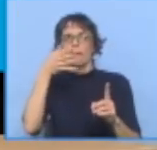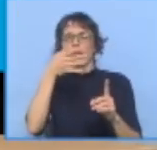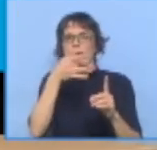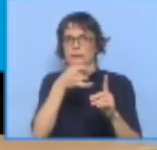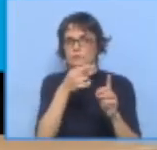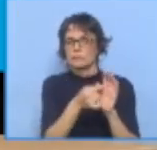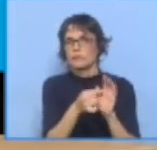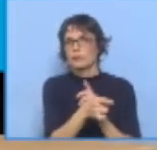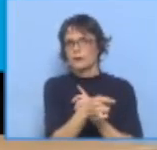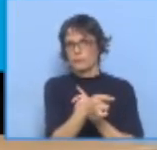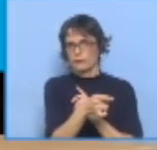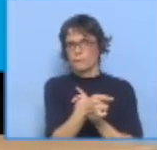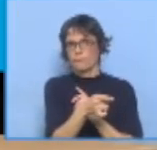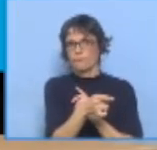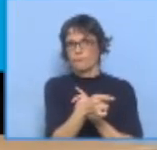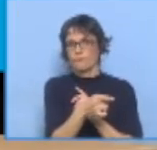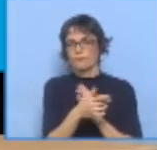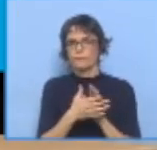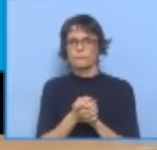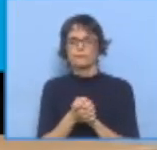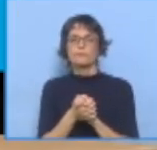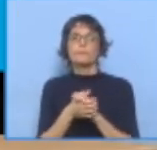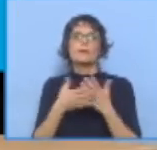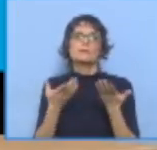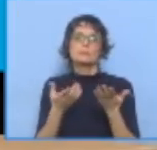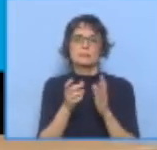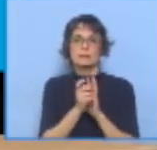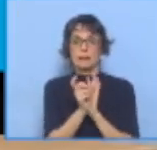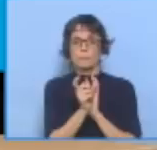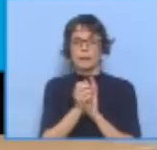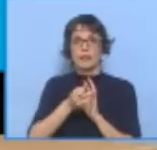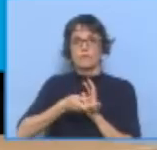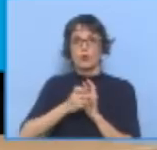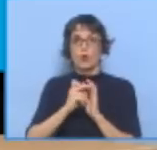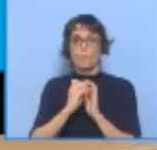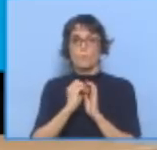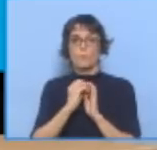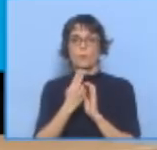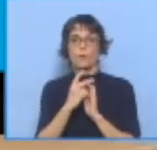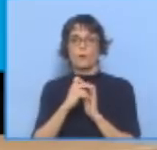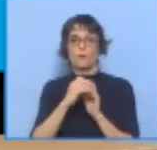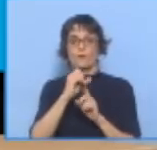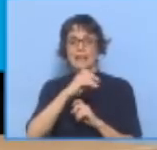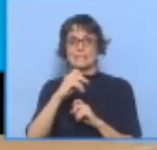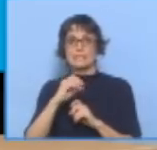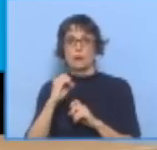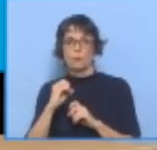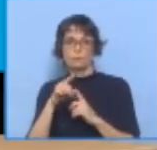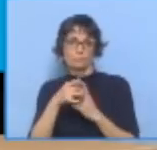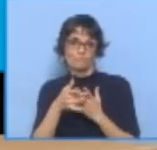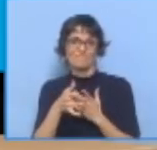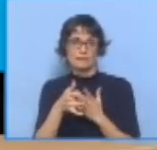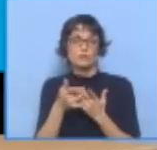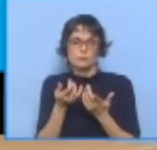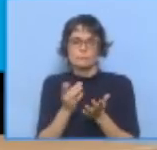alargado. Mas, repito, ainda não nos esqueçamos nunca, uma tradução